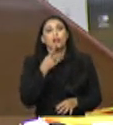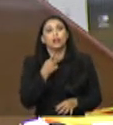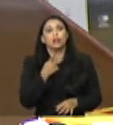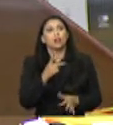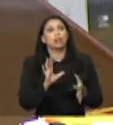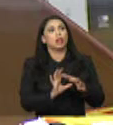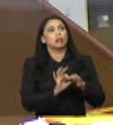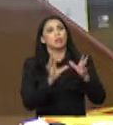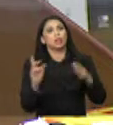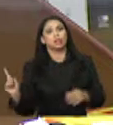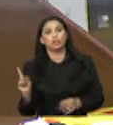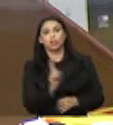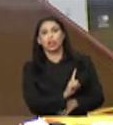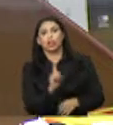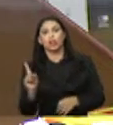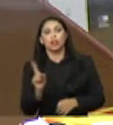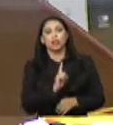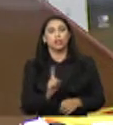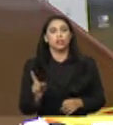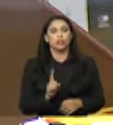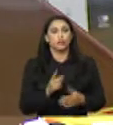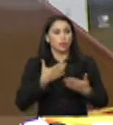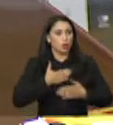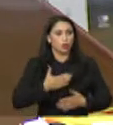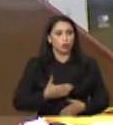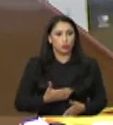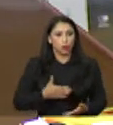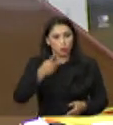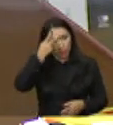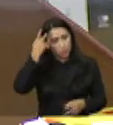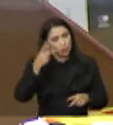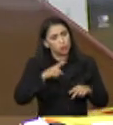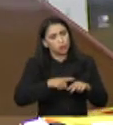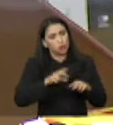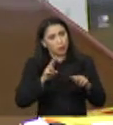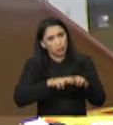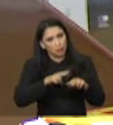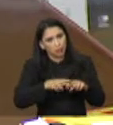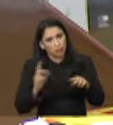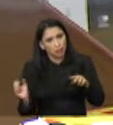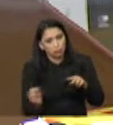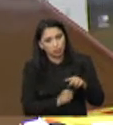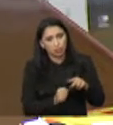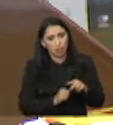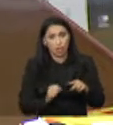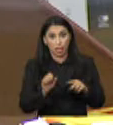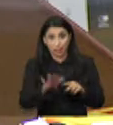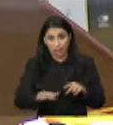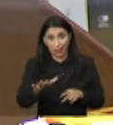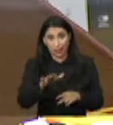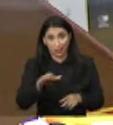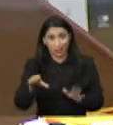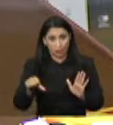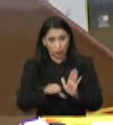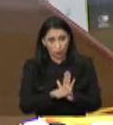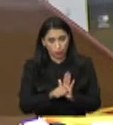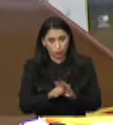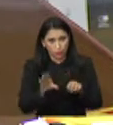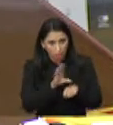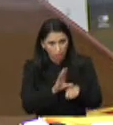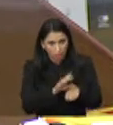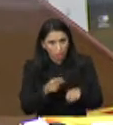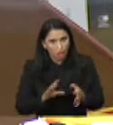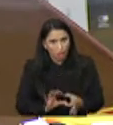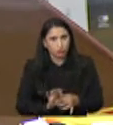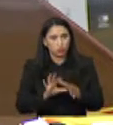de locomoção EA integridade física e moral do preso por quanto essas de fato apenas podem ser aplicadas no campo criminal a carta da